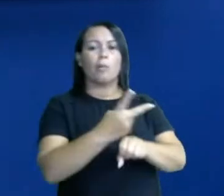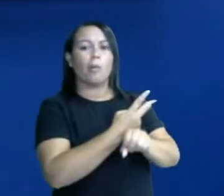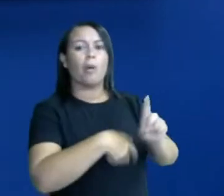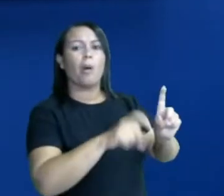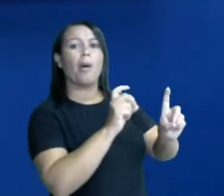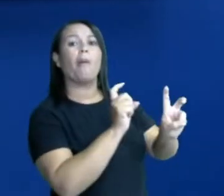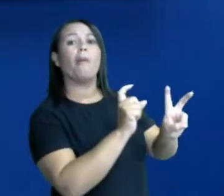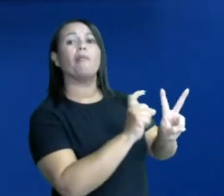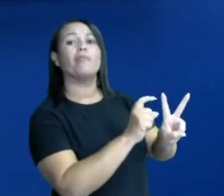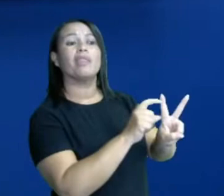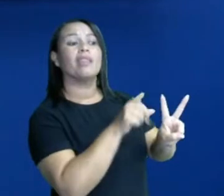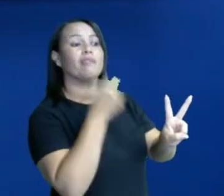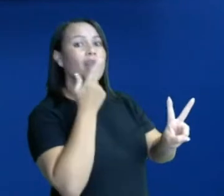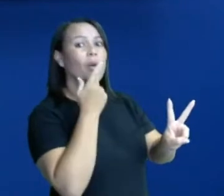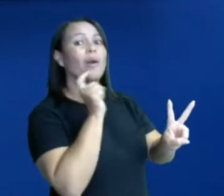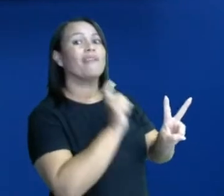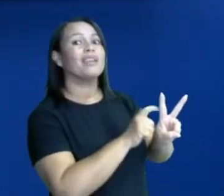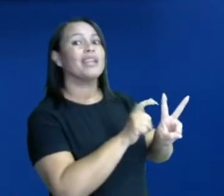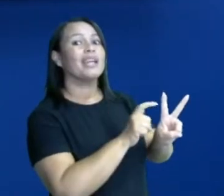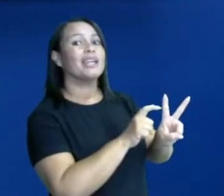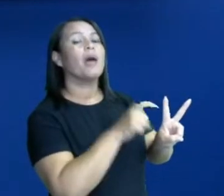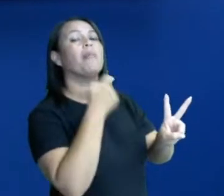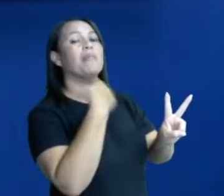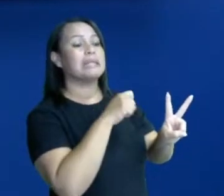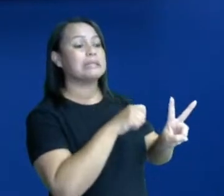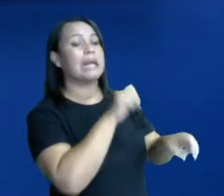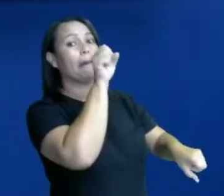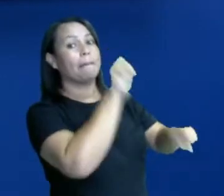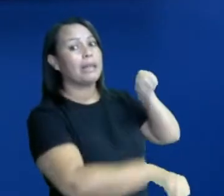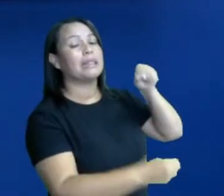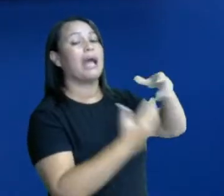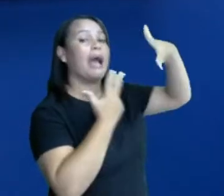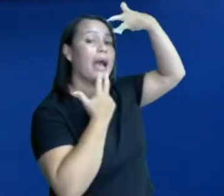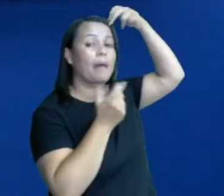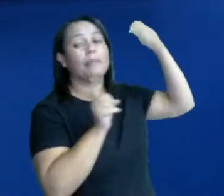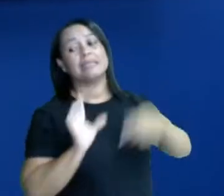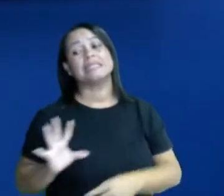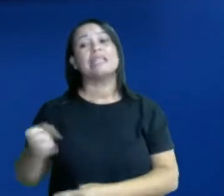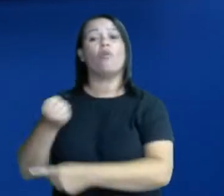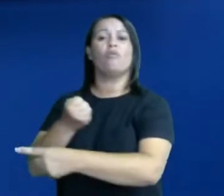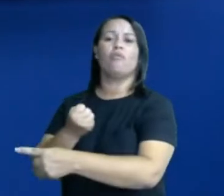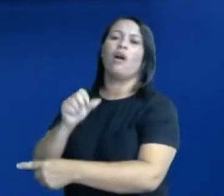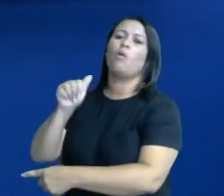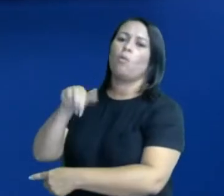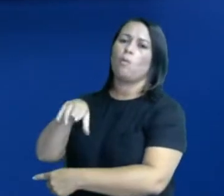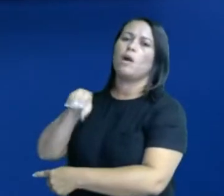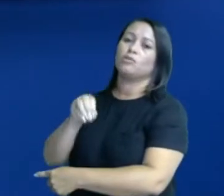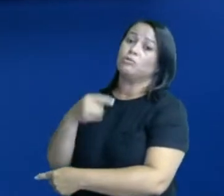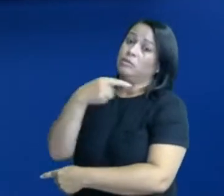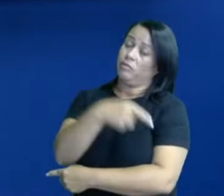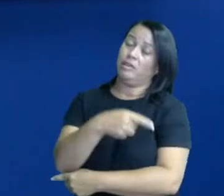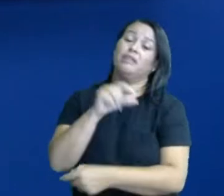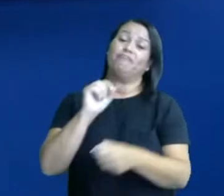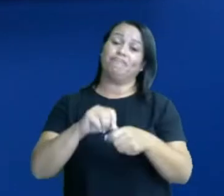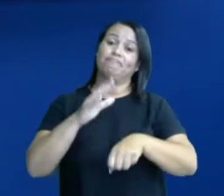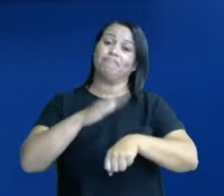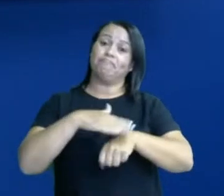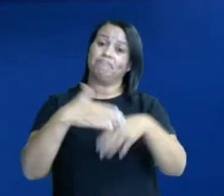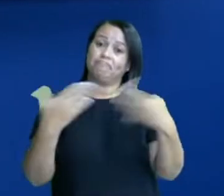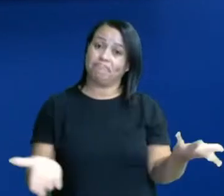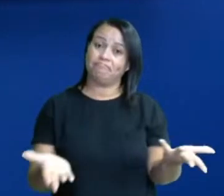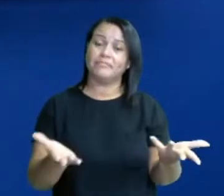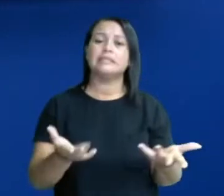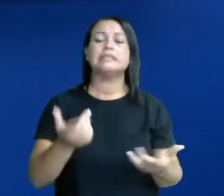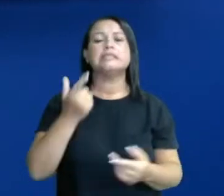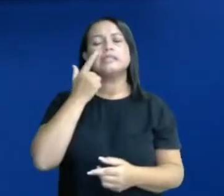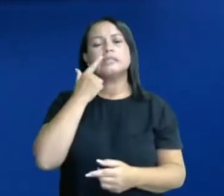que precisaria sacrificar a cabra para salvar o asno. E foi isso que o dono fez.